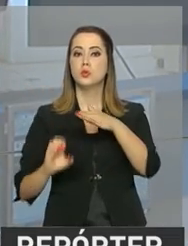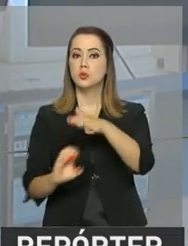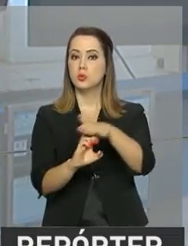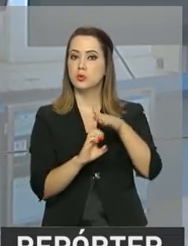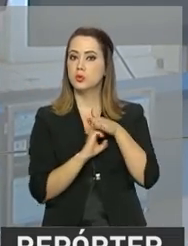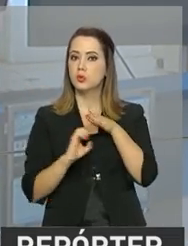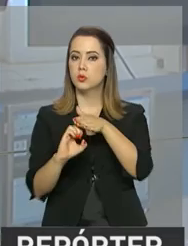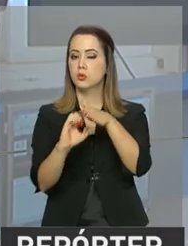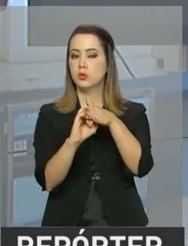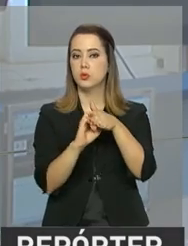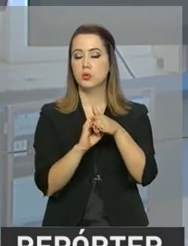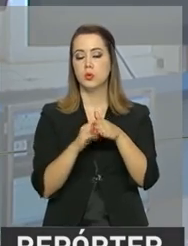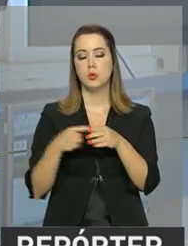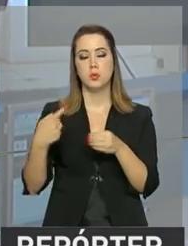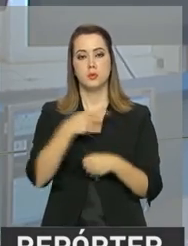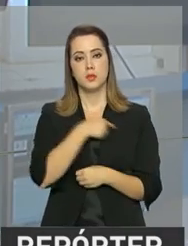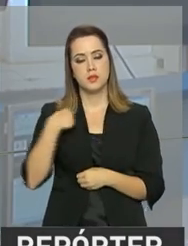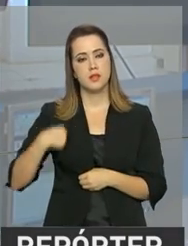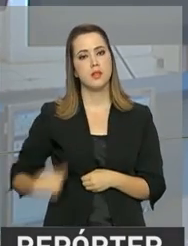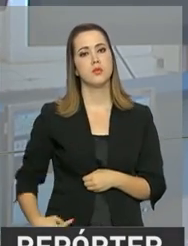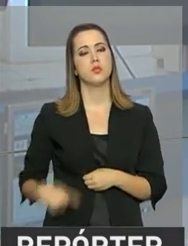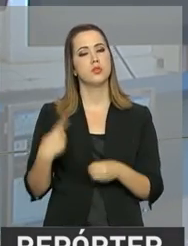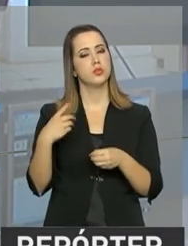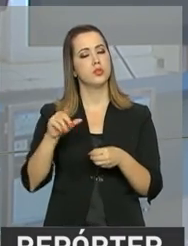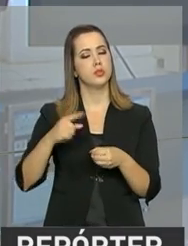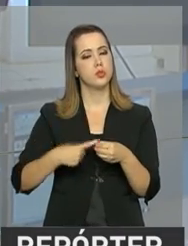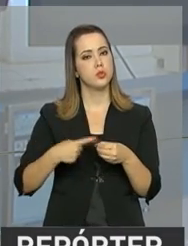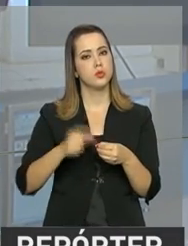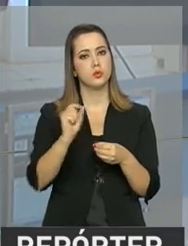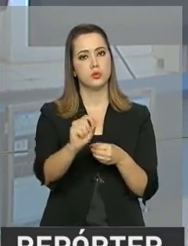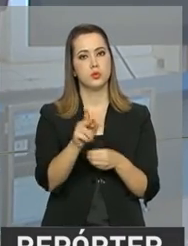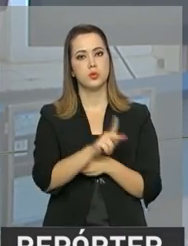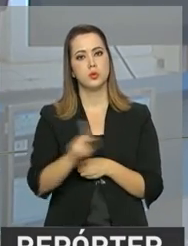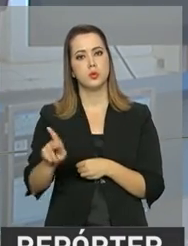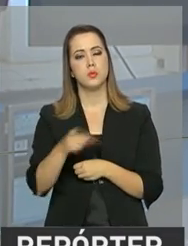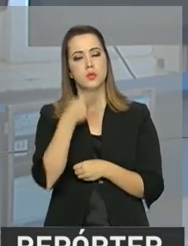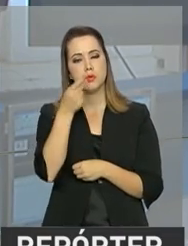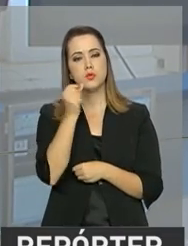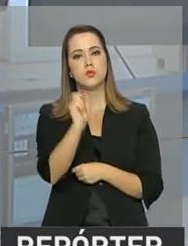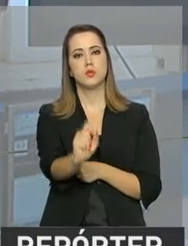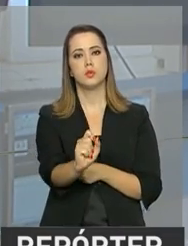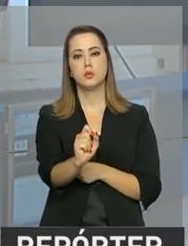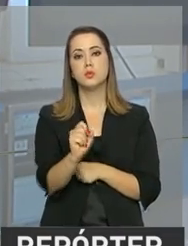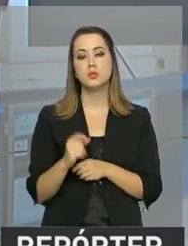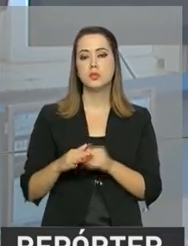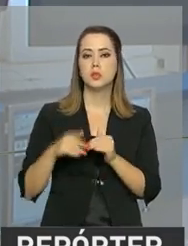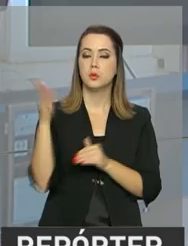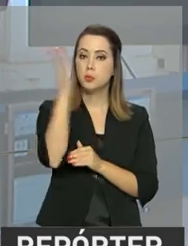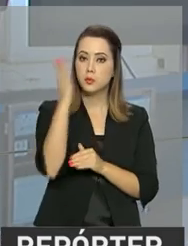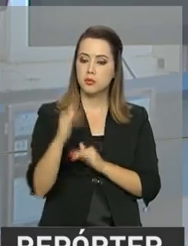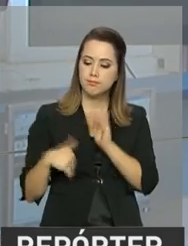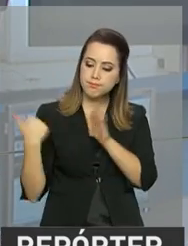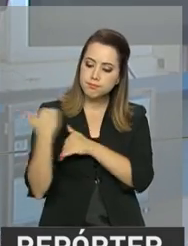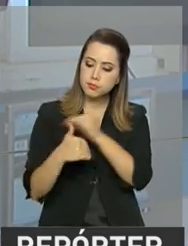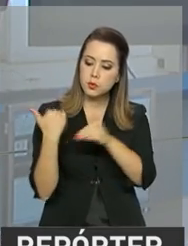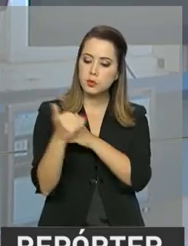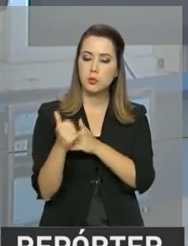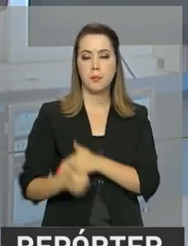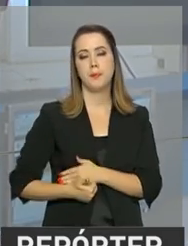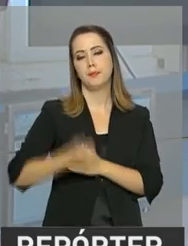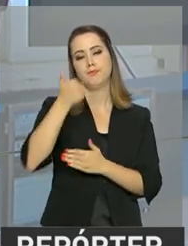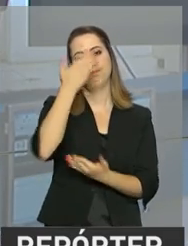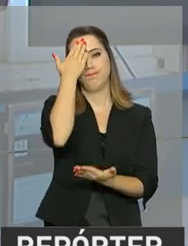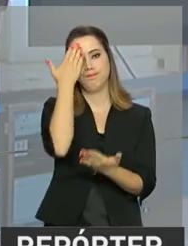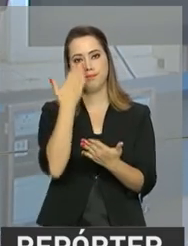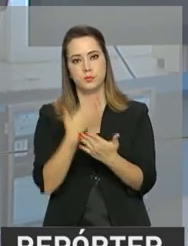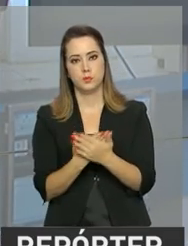primeiro compromisso da viagem à China, o presidente Michel Temer afirmou que o Brasil avançou nos últimos 3 meses com aumento da confiança e dos